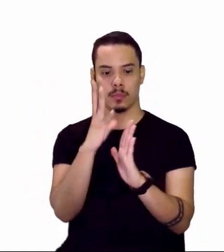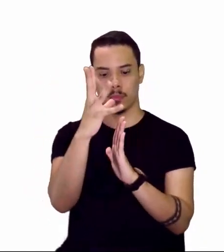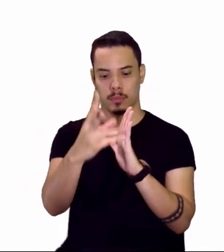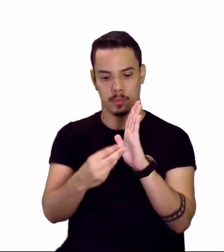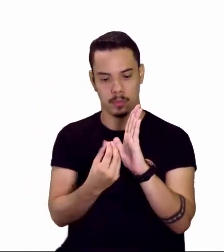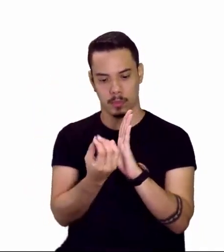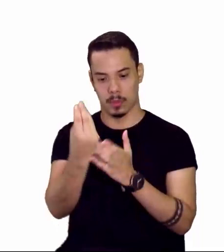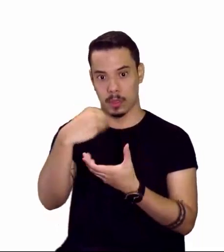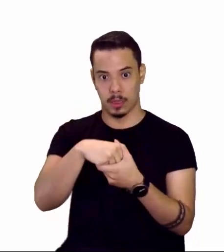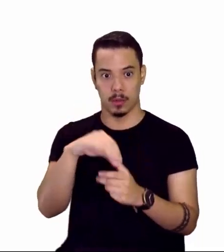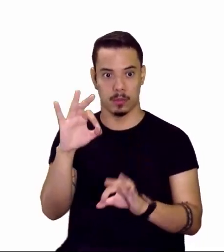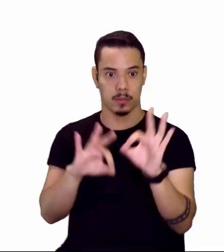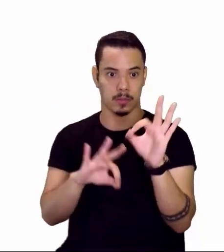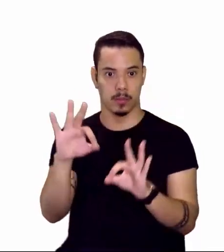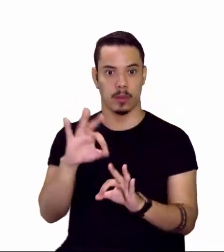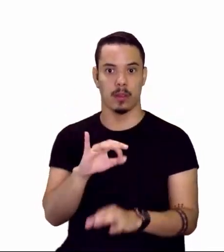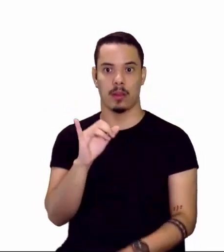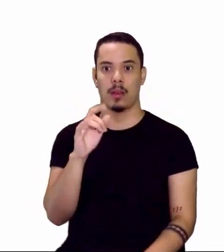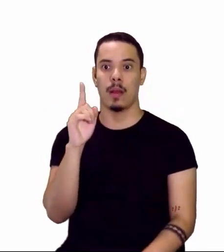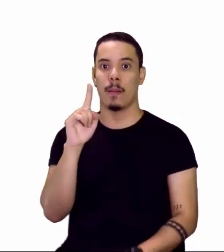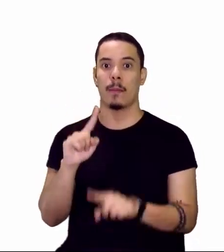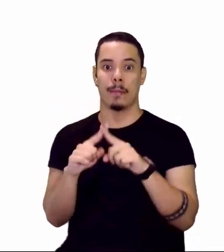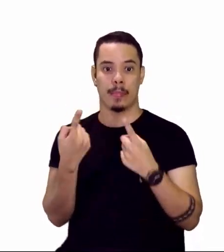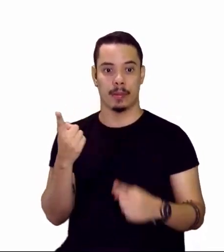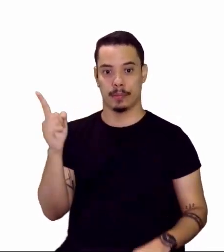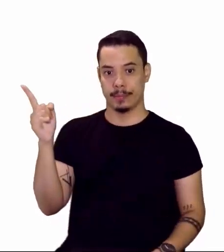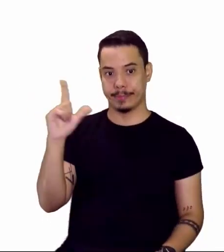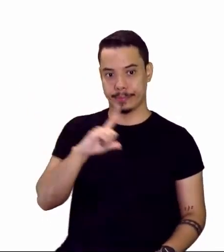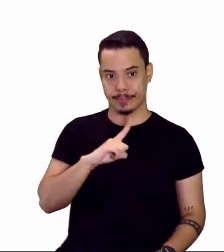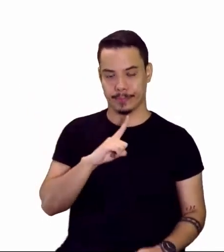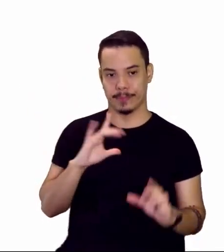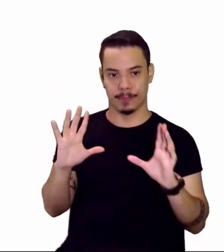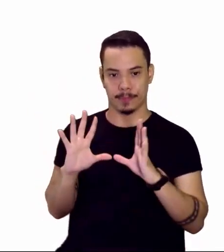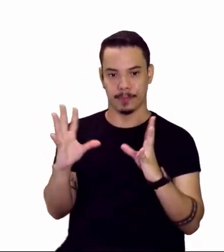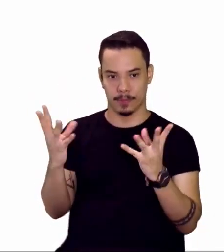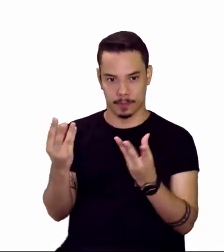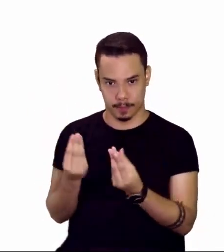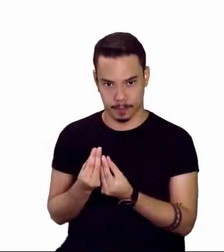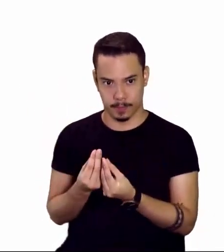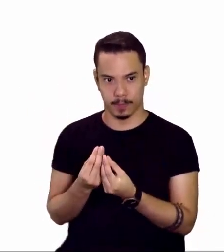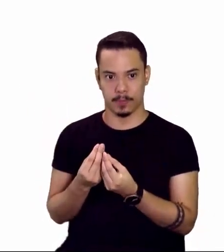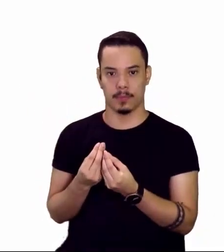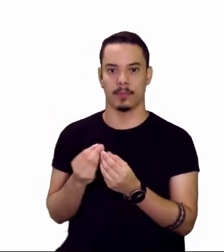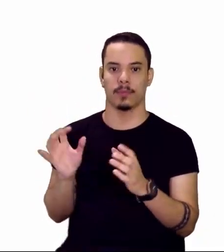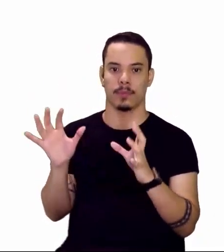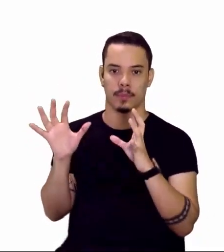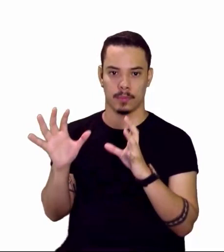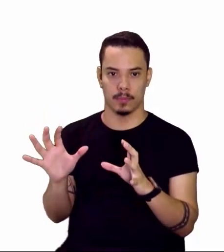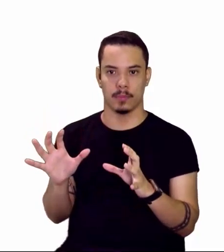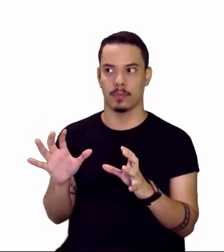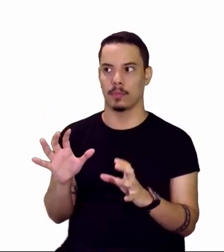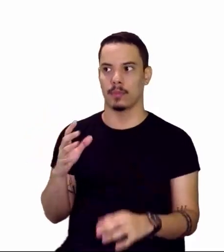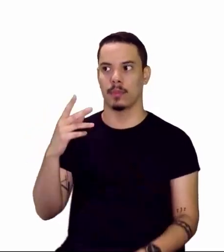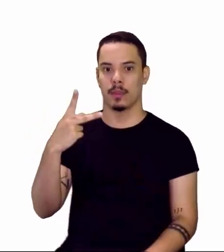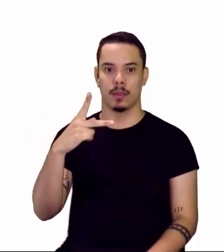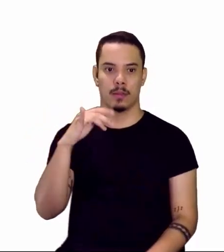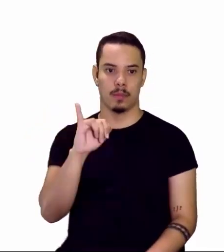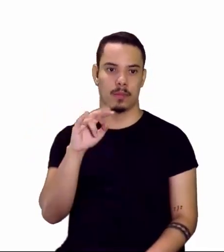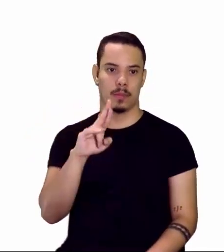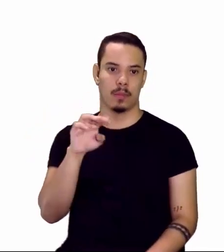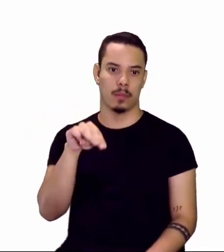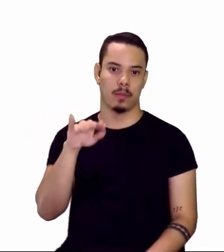eletrônica. Portanto, aqui nós temos uma molécula piramidal, ou ainda pirâmide